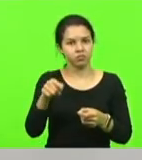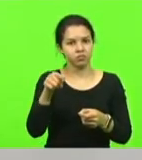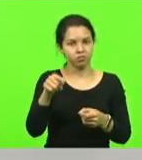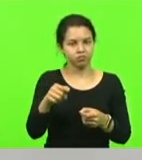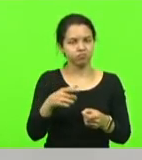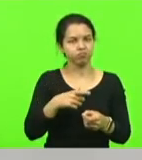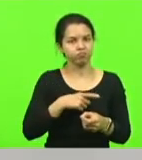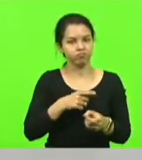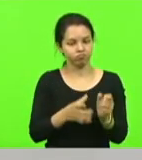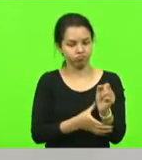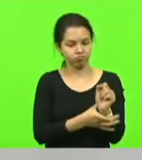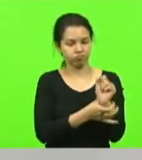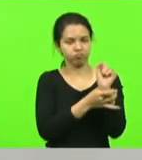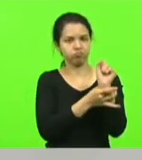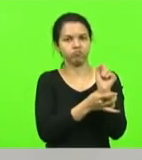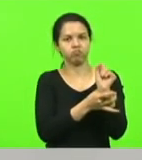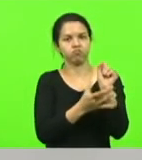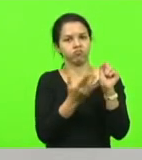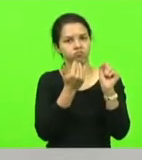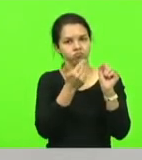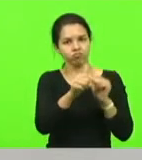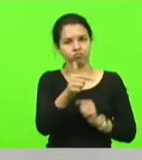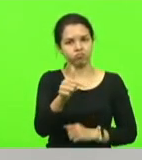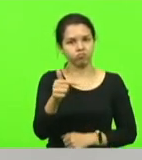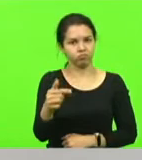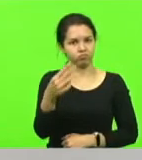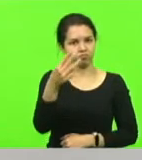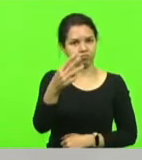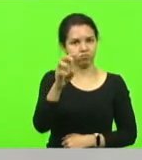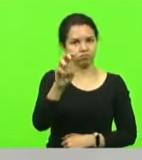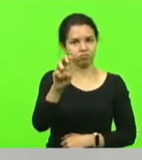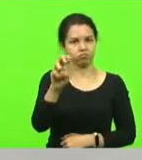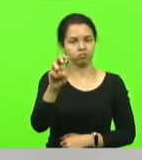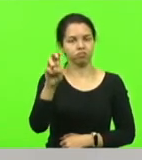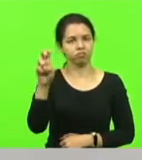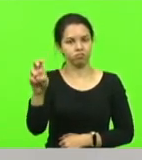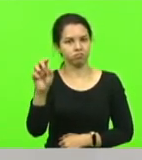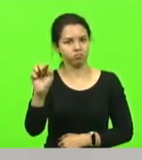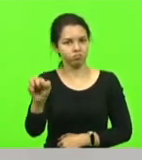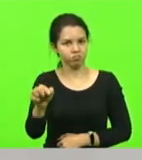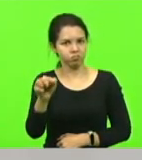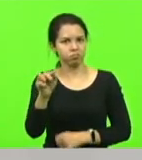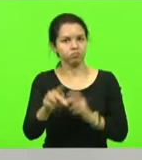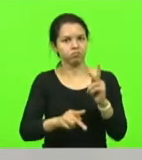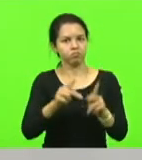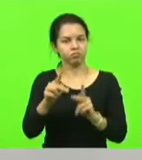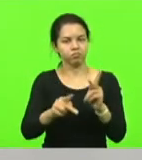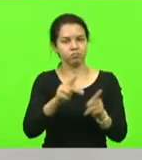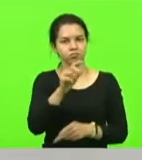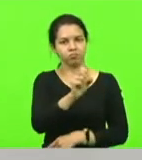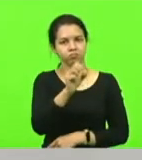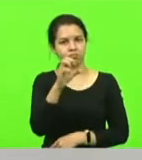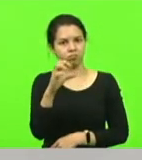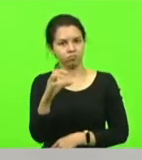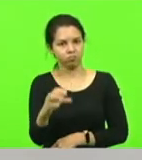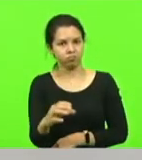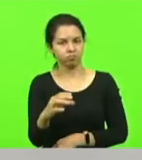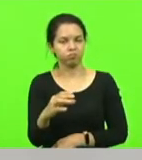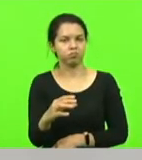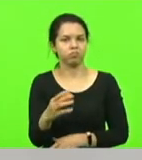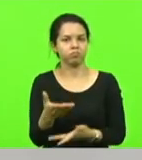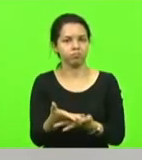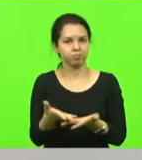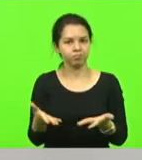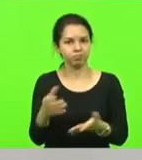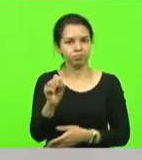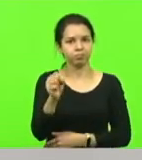alimentar. São 355 mil catarinenses que vivem com